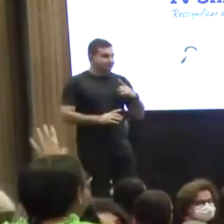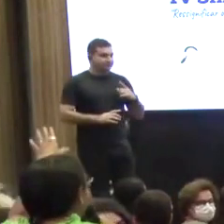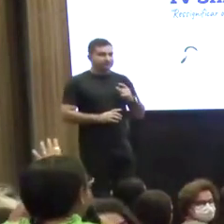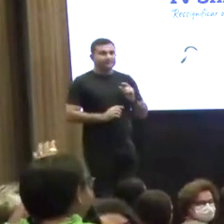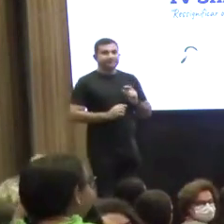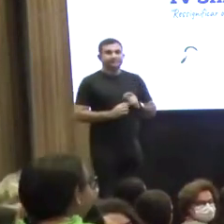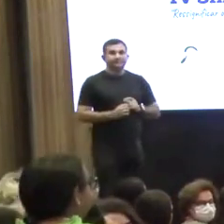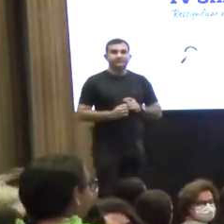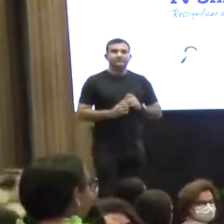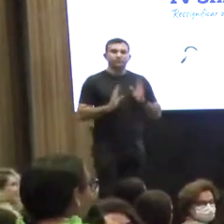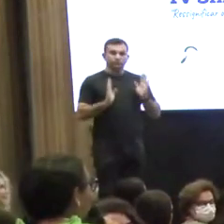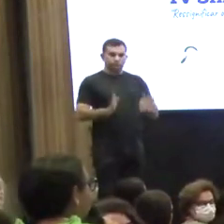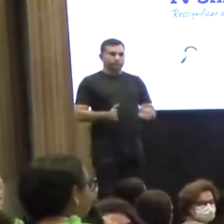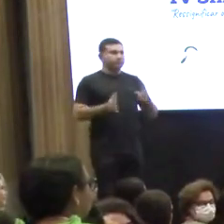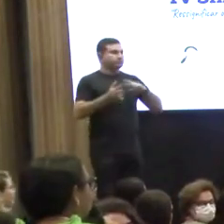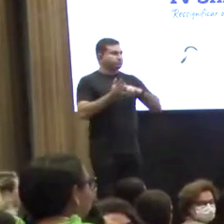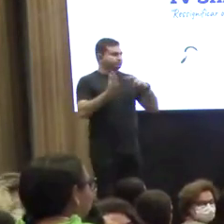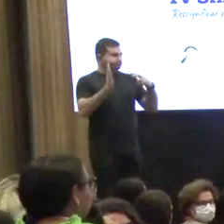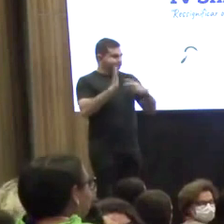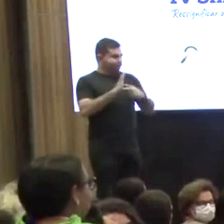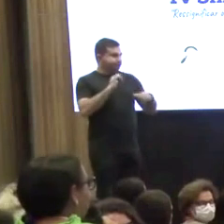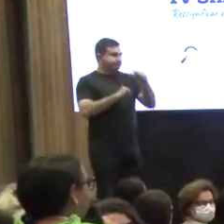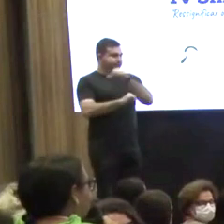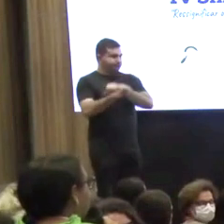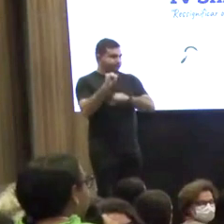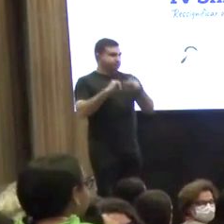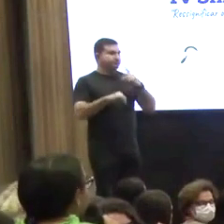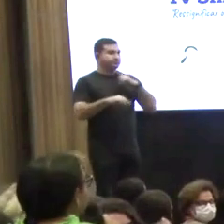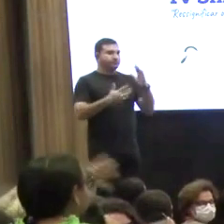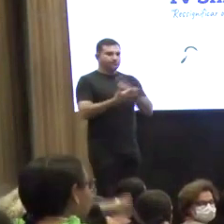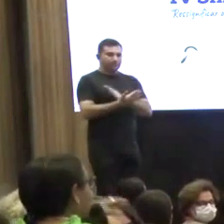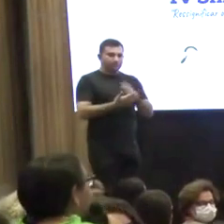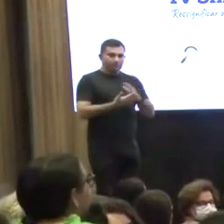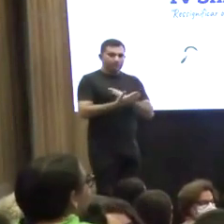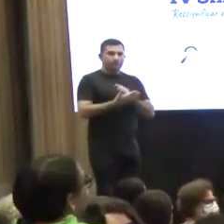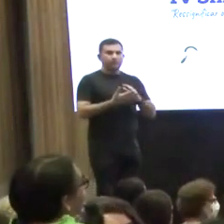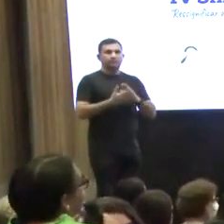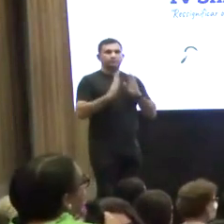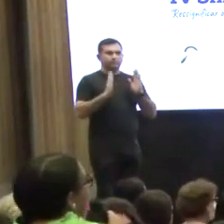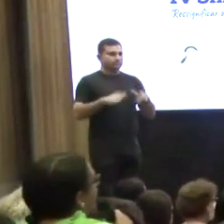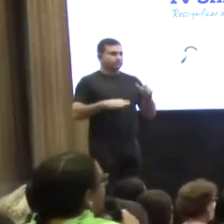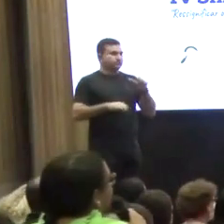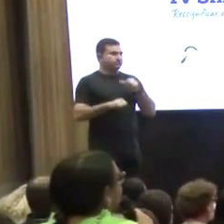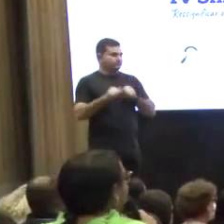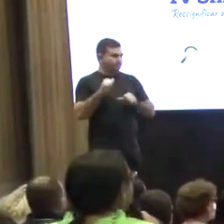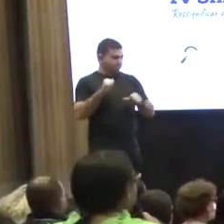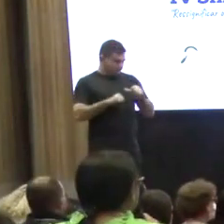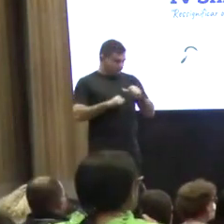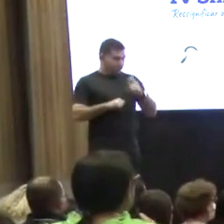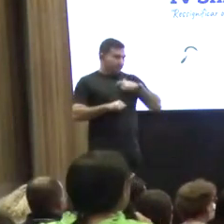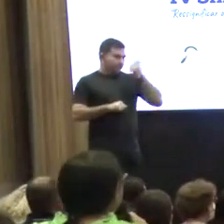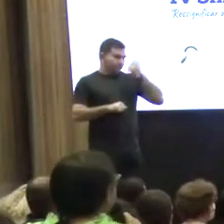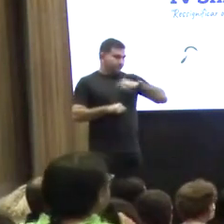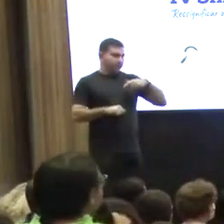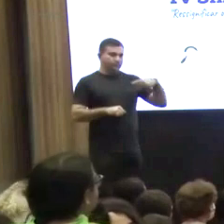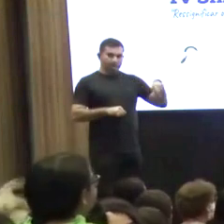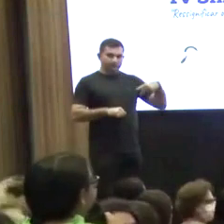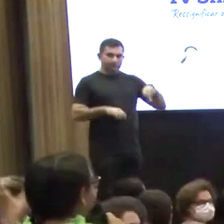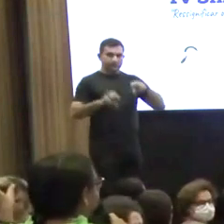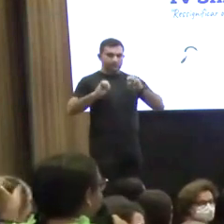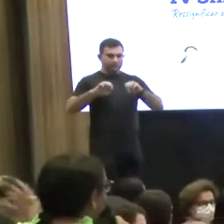já ressignificou e desconstruiu algumas coisas sobre as quais eu vou falar. Eu sou professora da educação